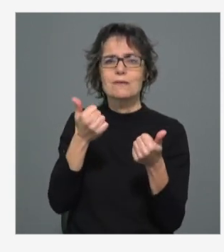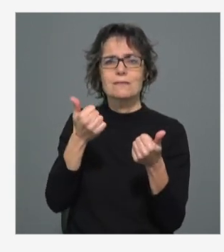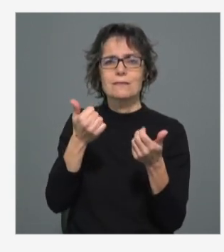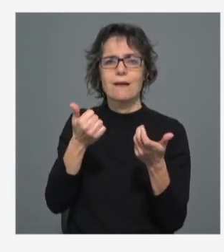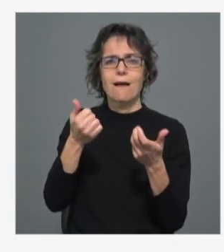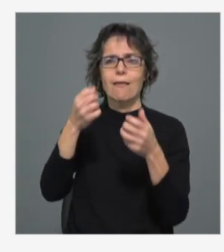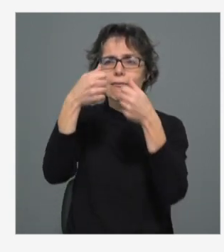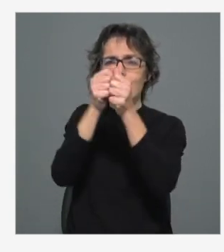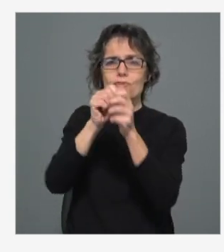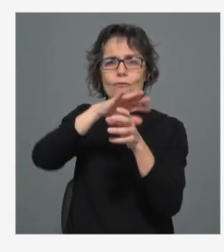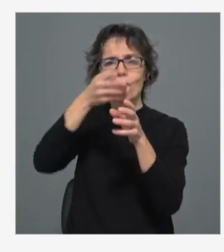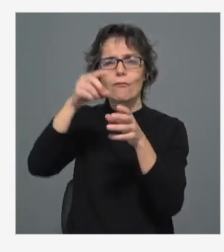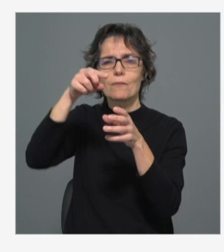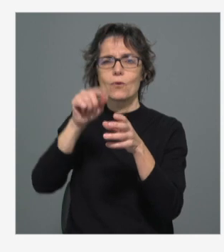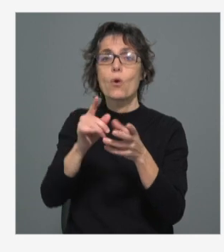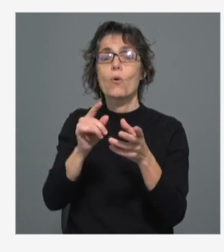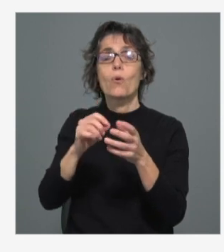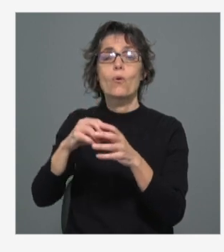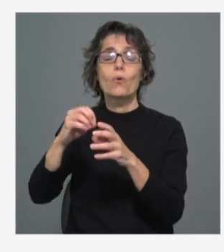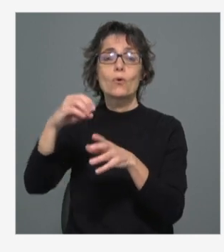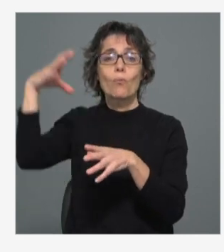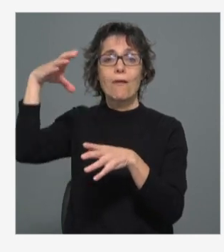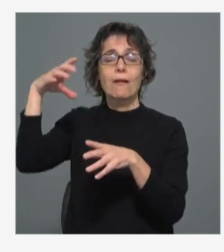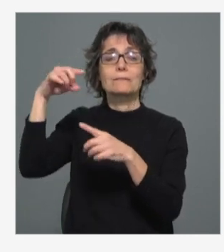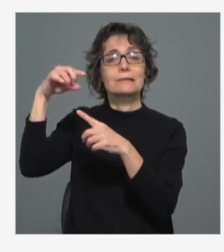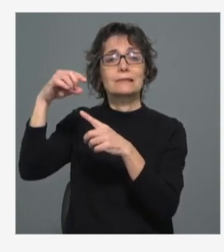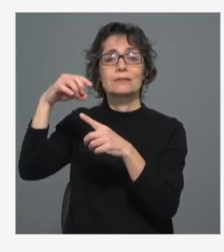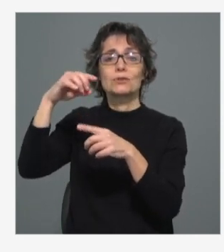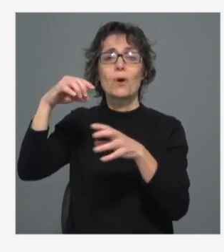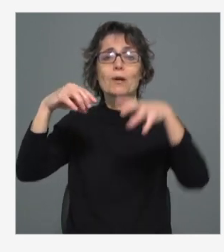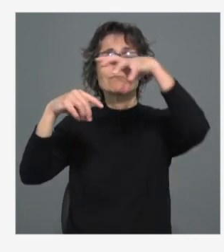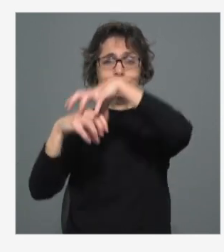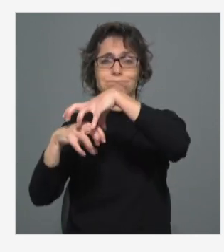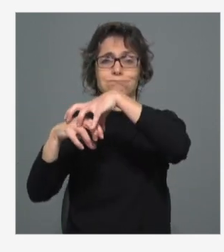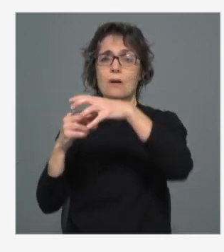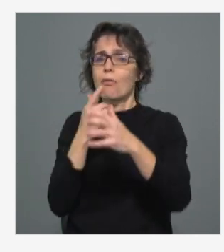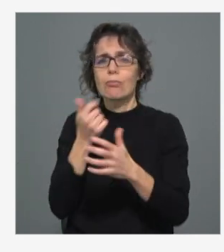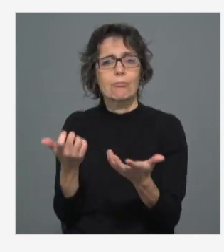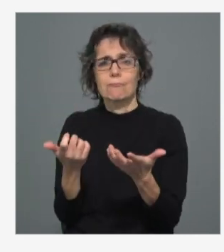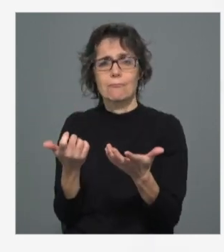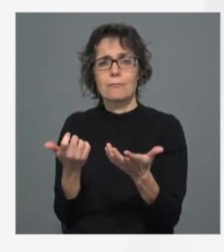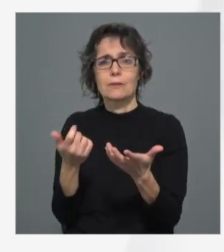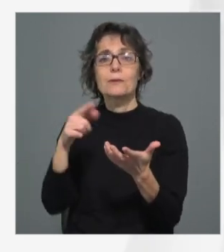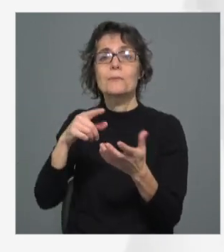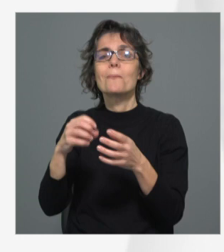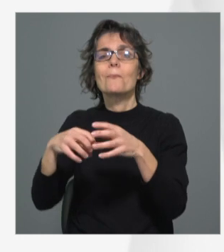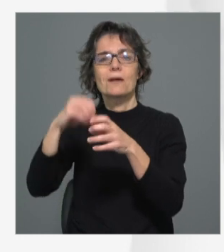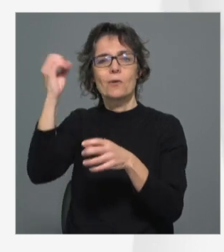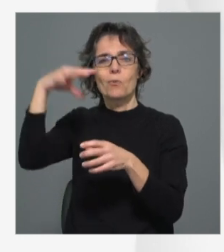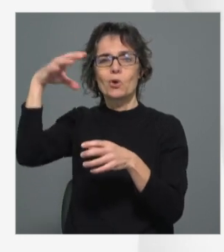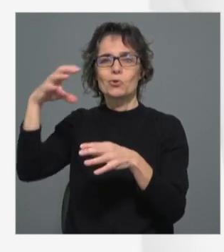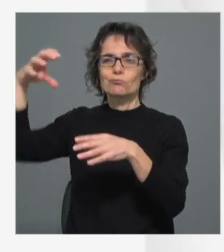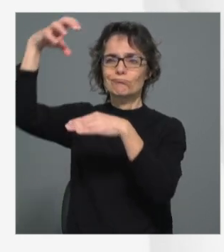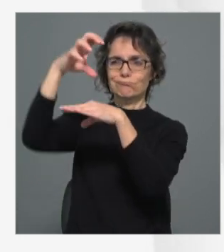um monte, nem se acende uma lâmpada para a colocar debaixo do alqueire, mas sobre o candelabro,